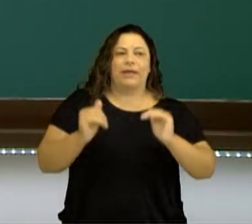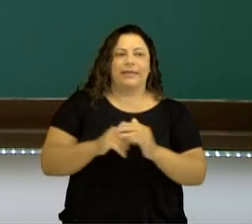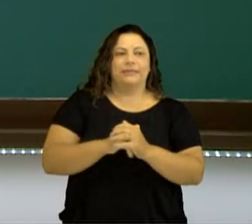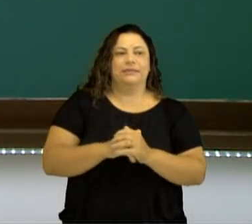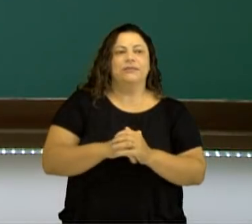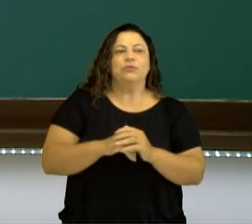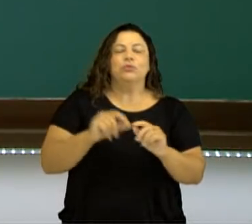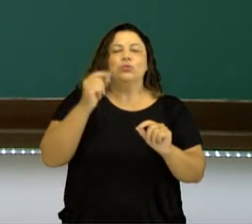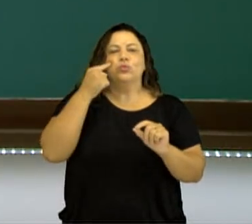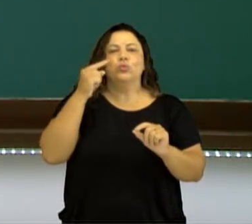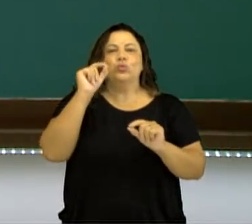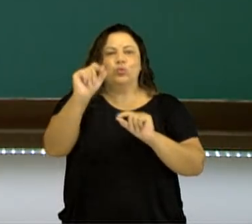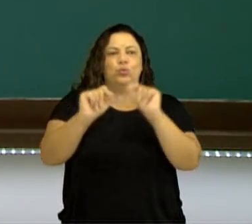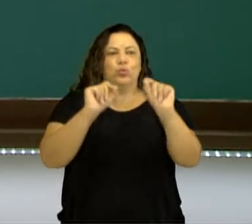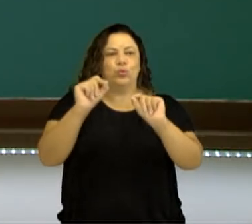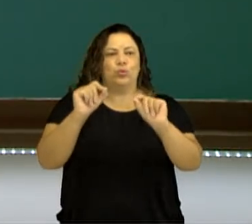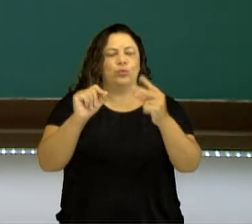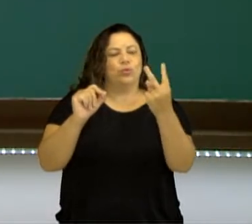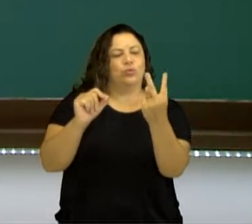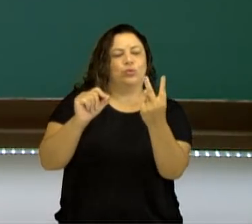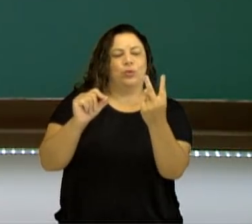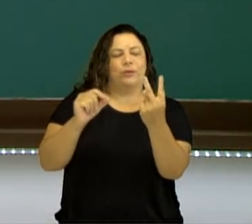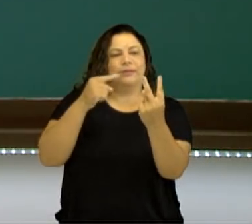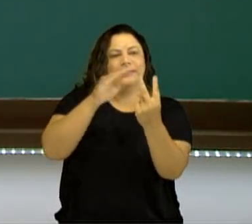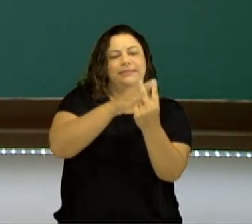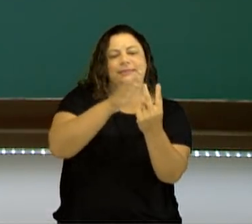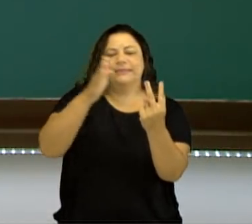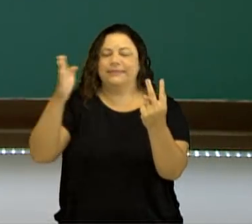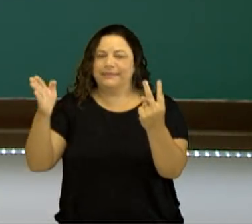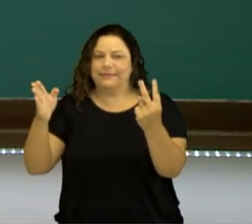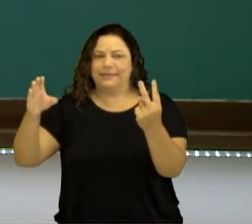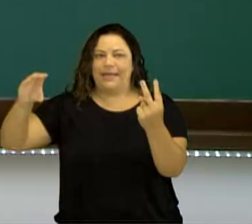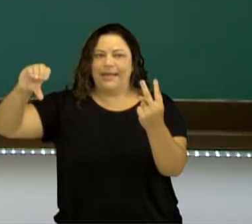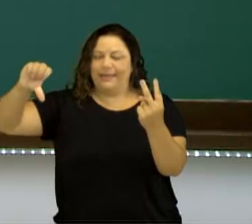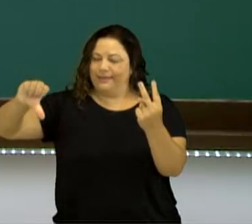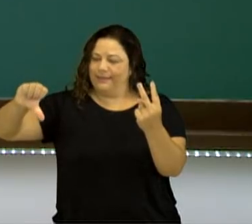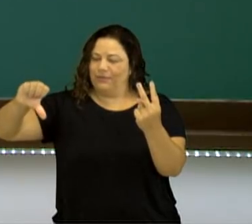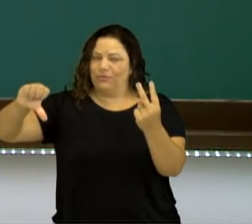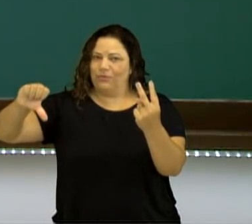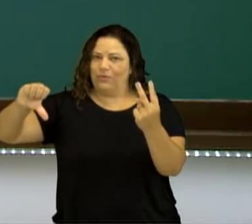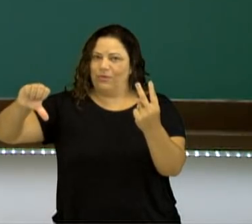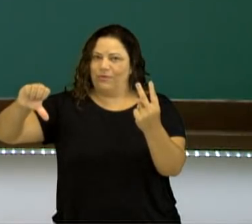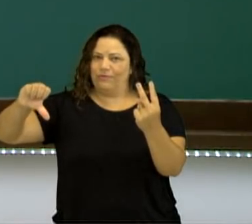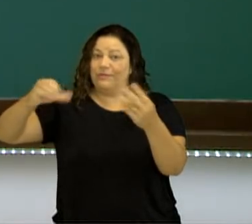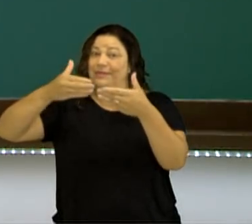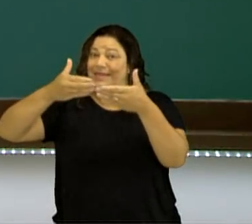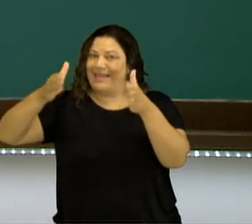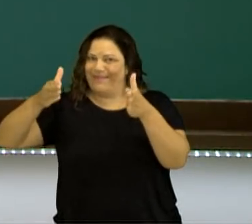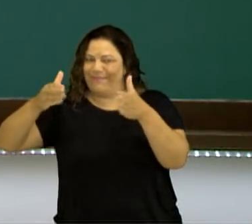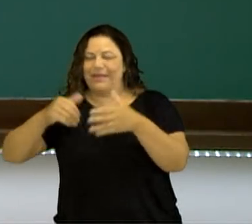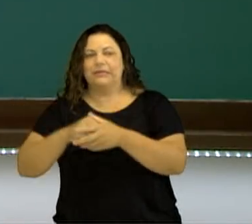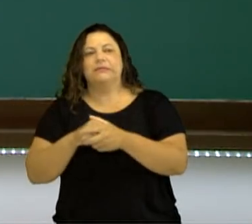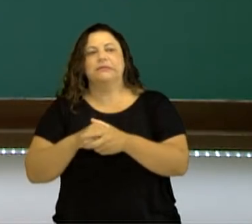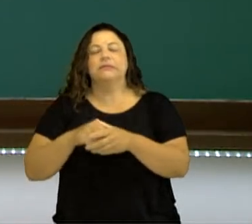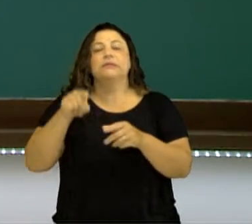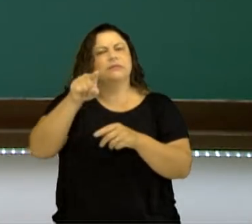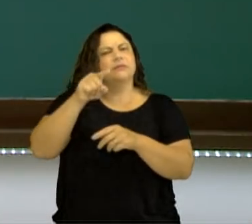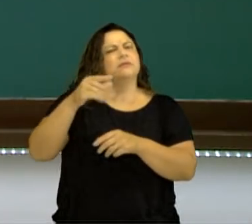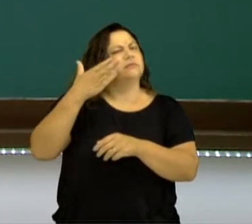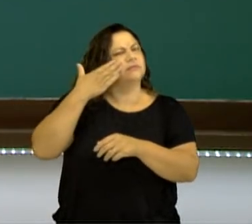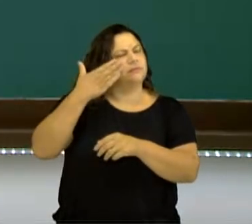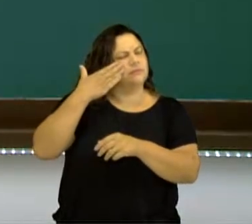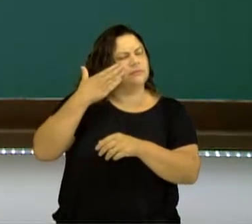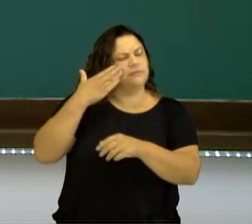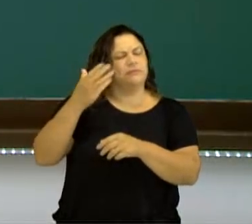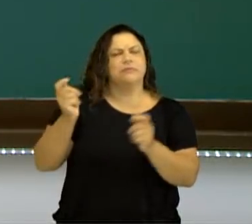e o intervalo B vai do 2 até o 9, aberto nas duas extremidades. E como você já sabe, a interseção vai considerar